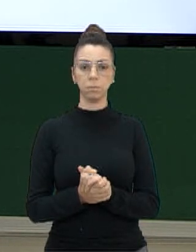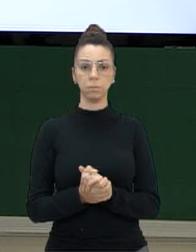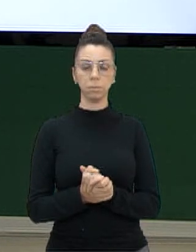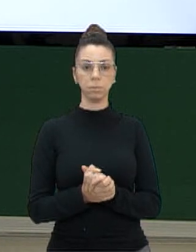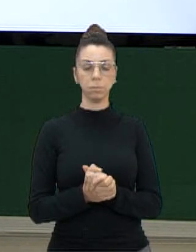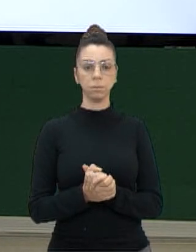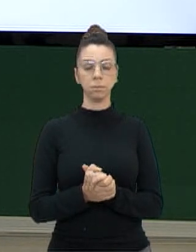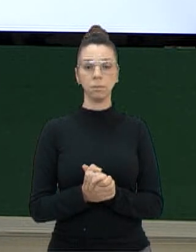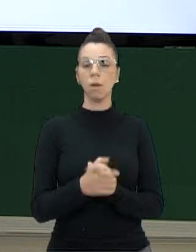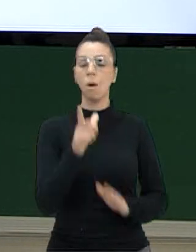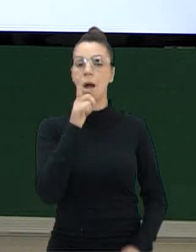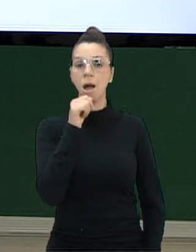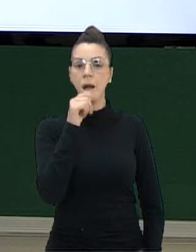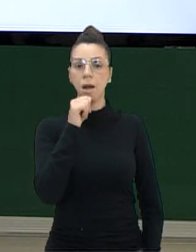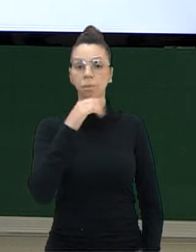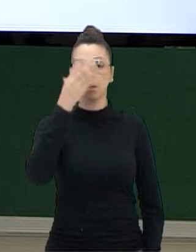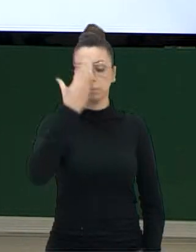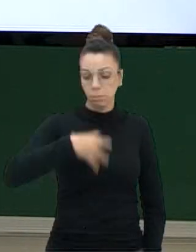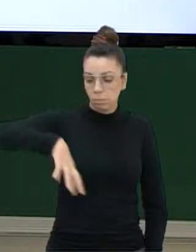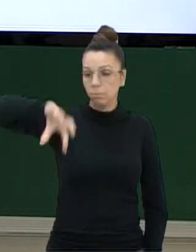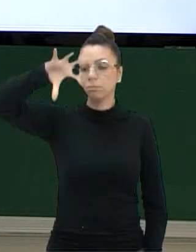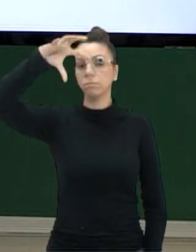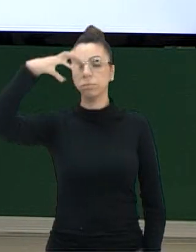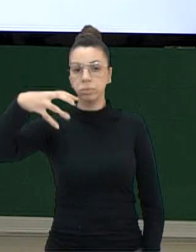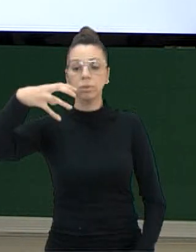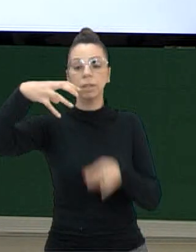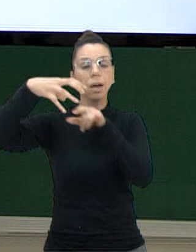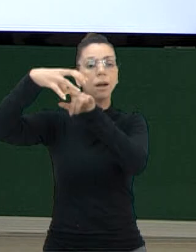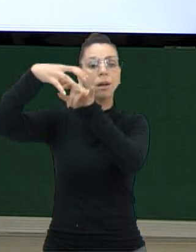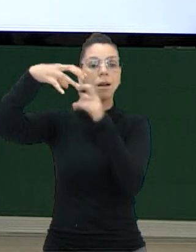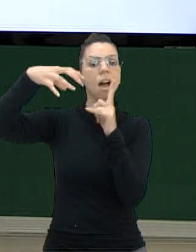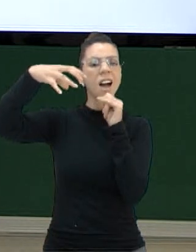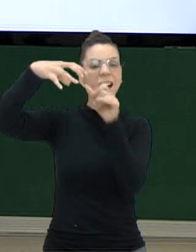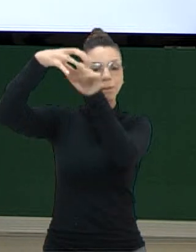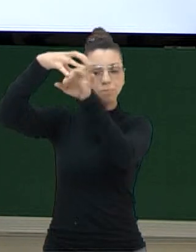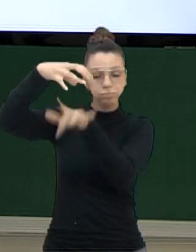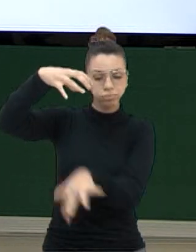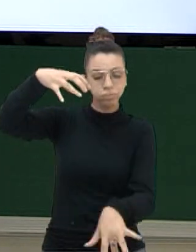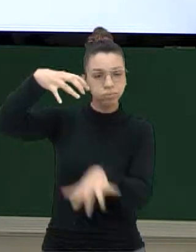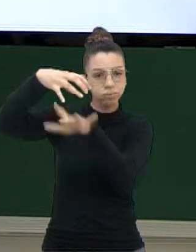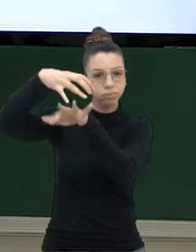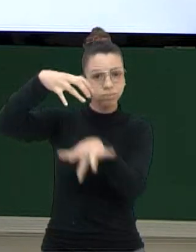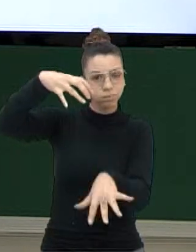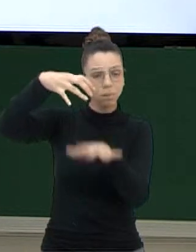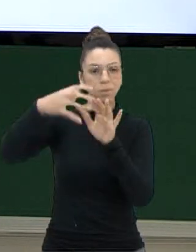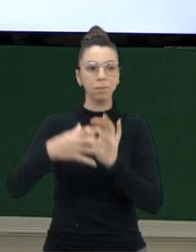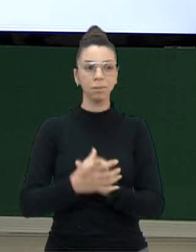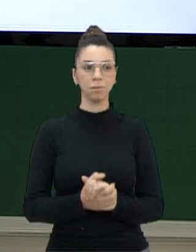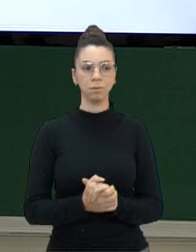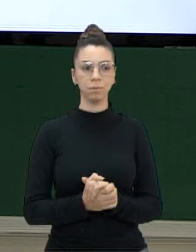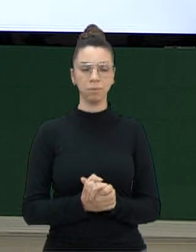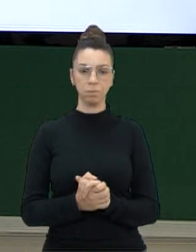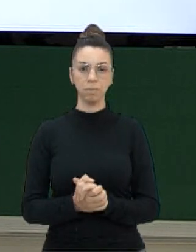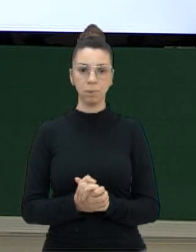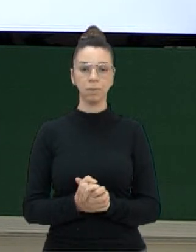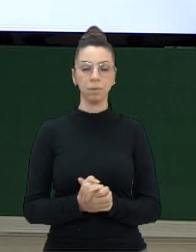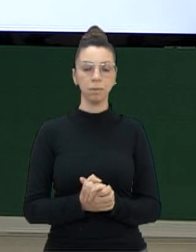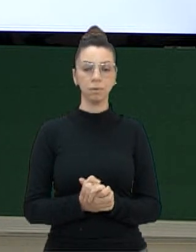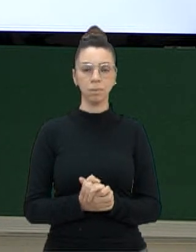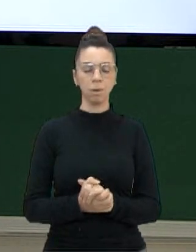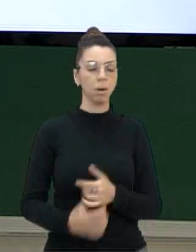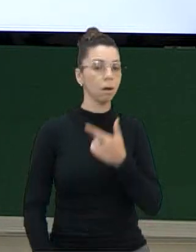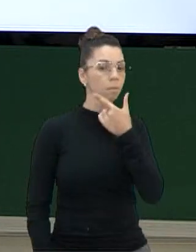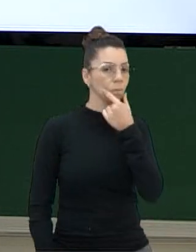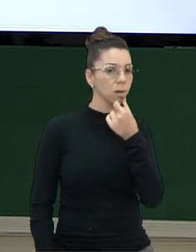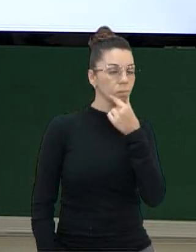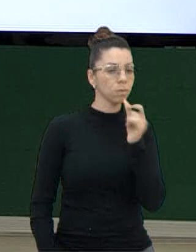trompa, a tromba de ele, desse mamute, para lavar os platos. Platos, aqui sim, masculino plural,